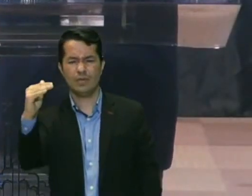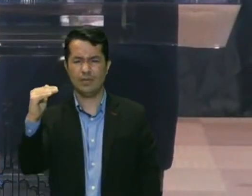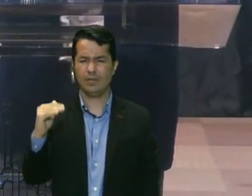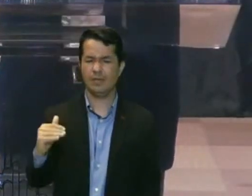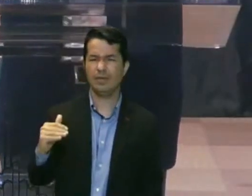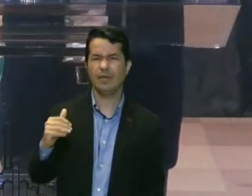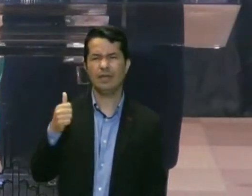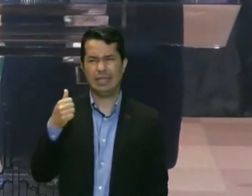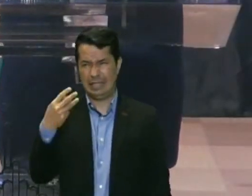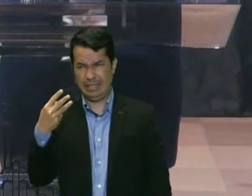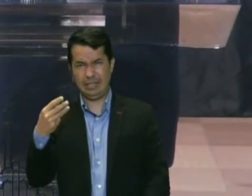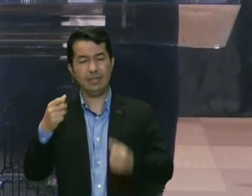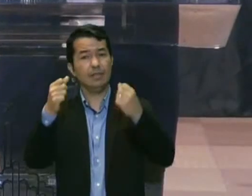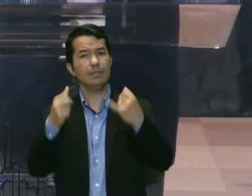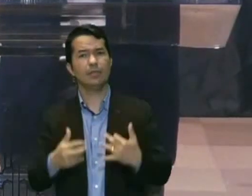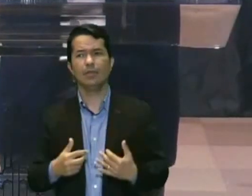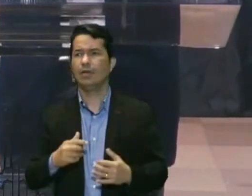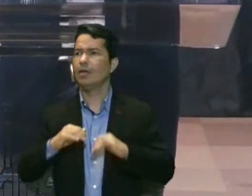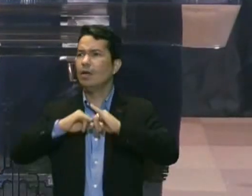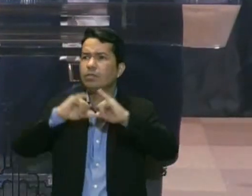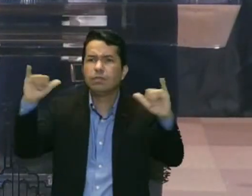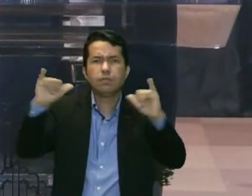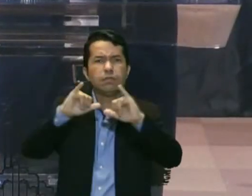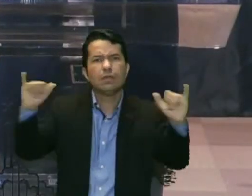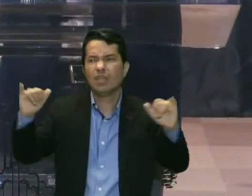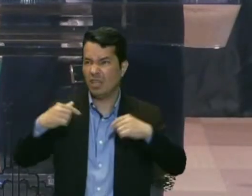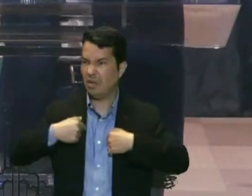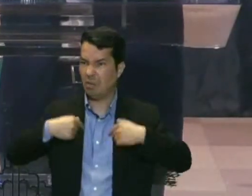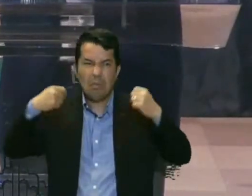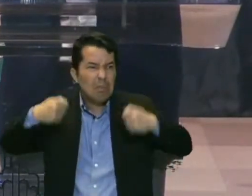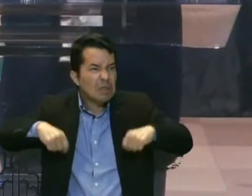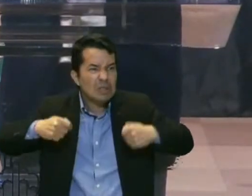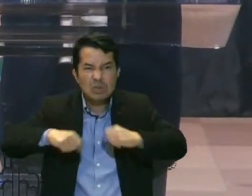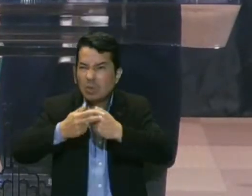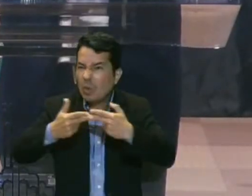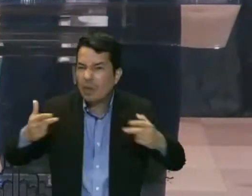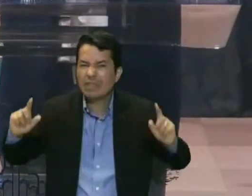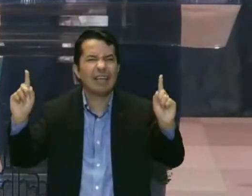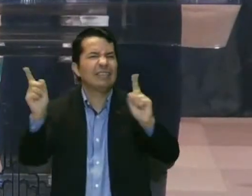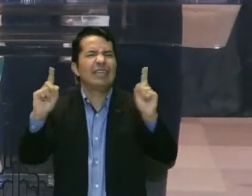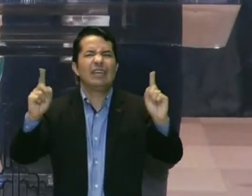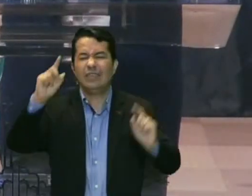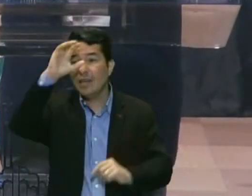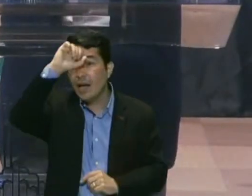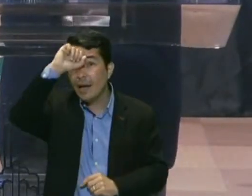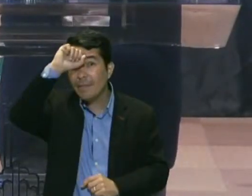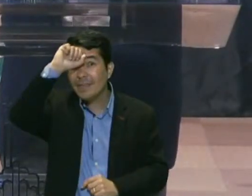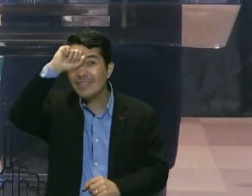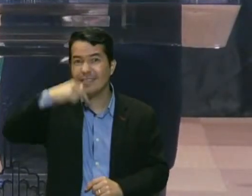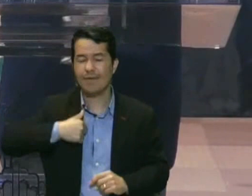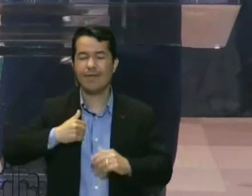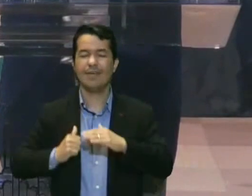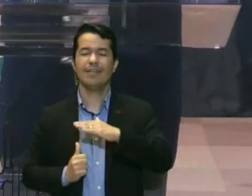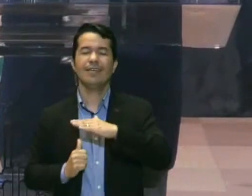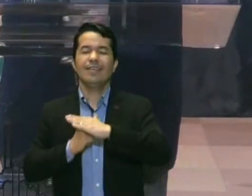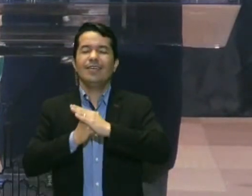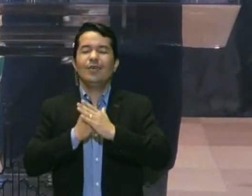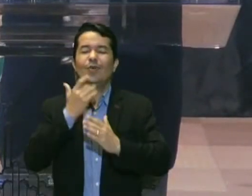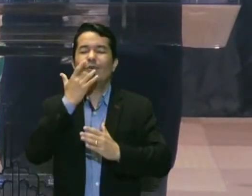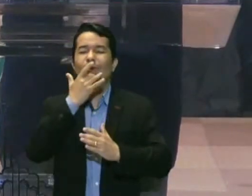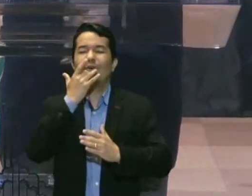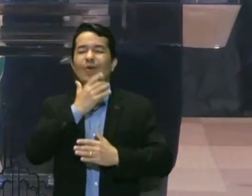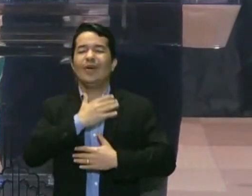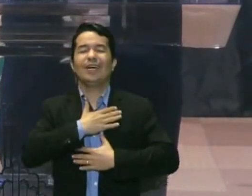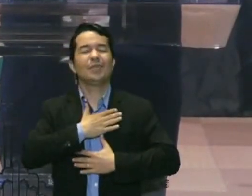estar satisfeito em todas as circunstâncias em que me encontre. Se passar necessidade, sei também